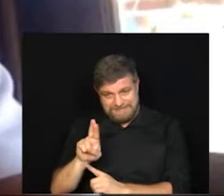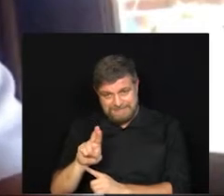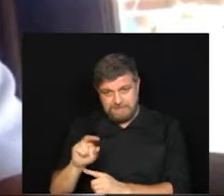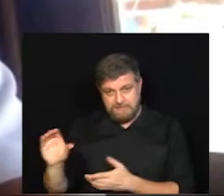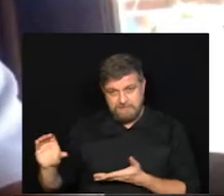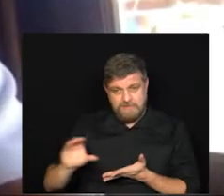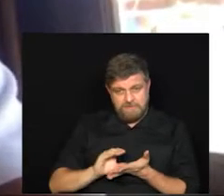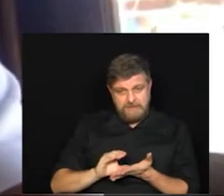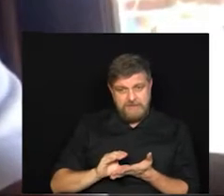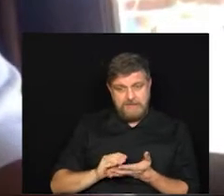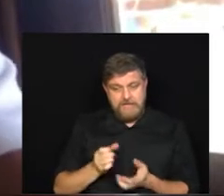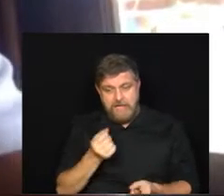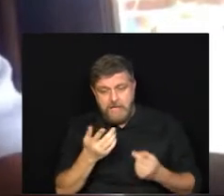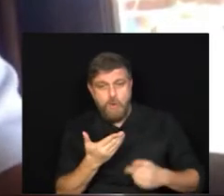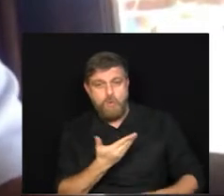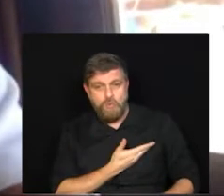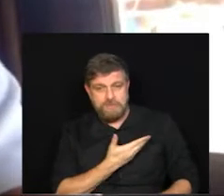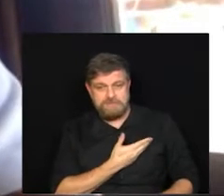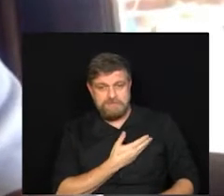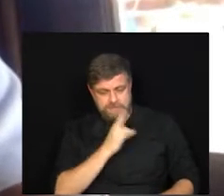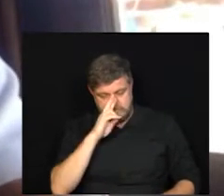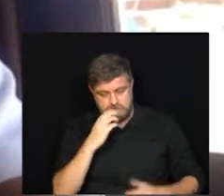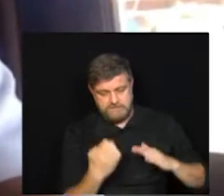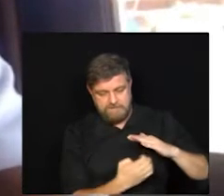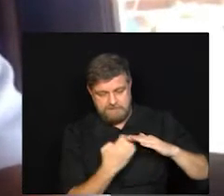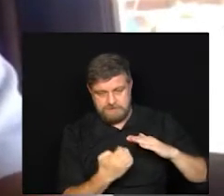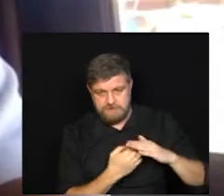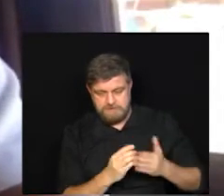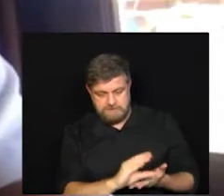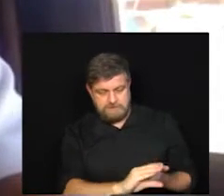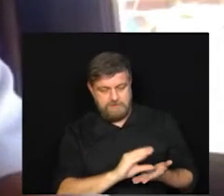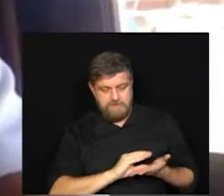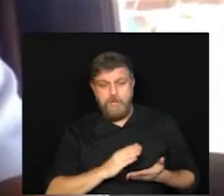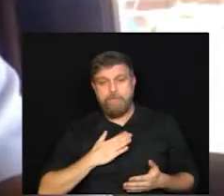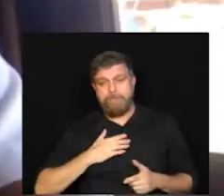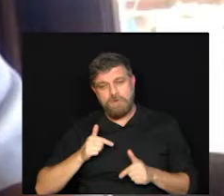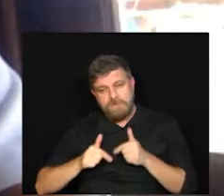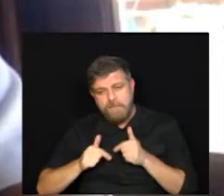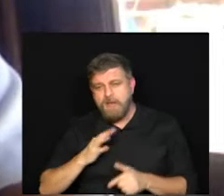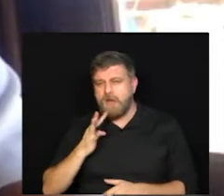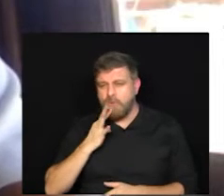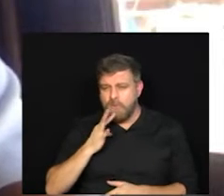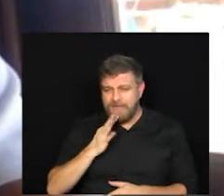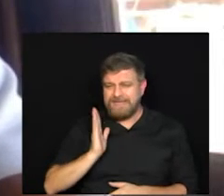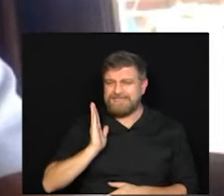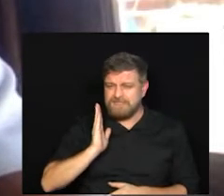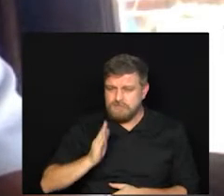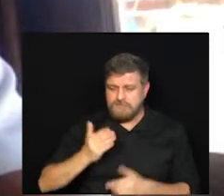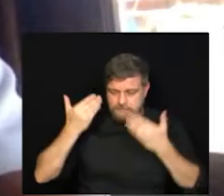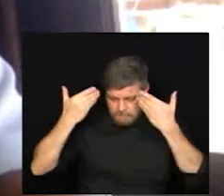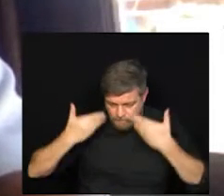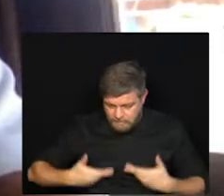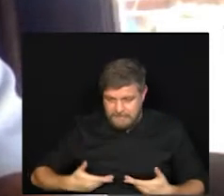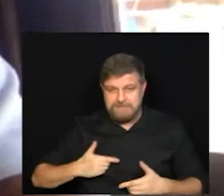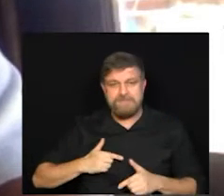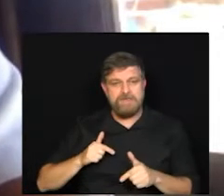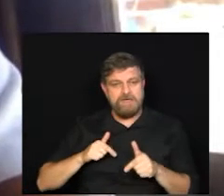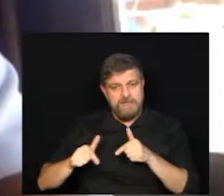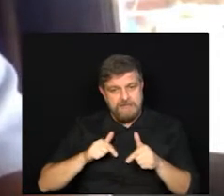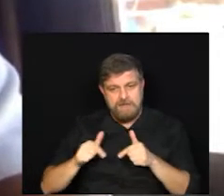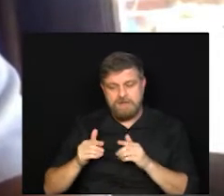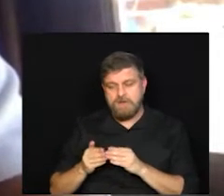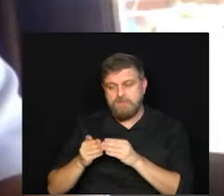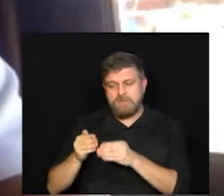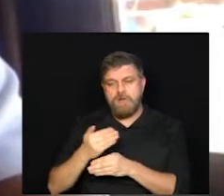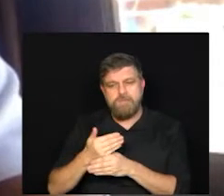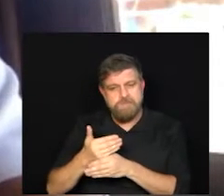de alguns amigos, empresários amigos que conhecem o meu trabalho, que já me conhecem da Ilhabela, que também navegam. E